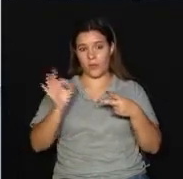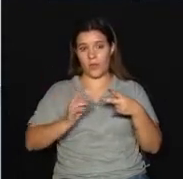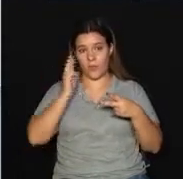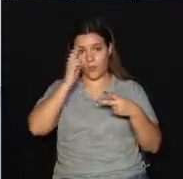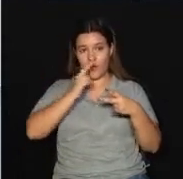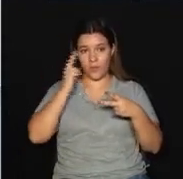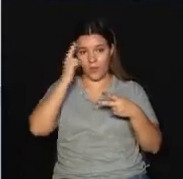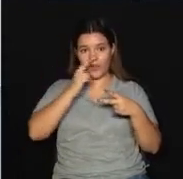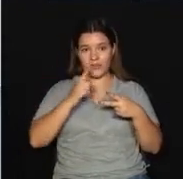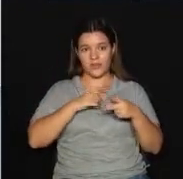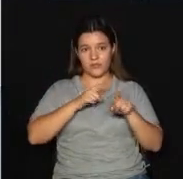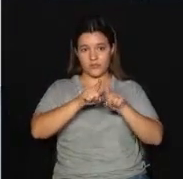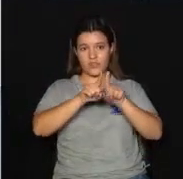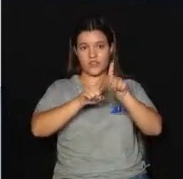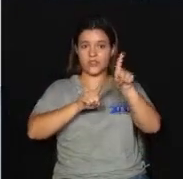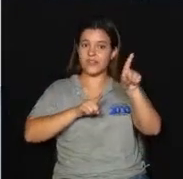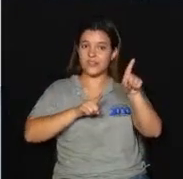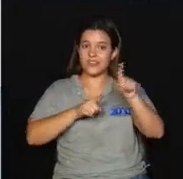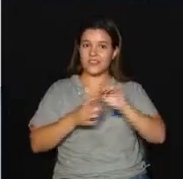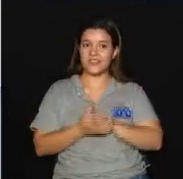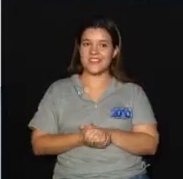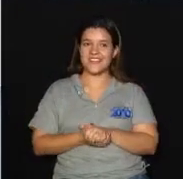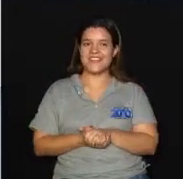42,93%, uma diferença de